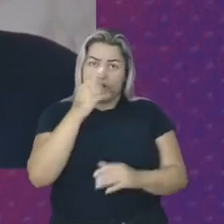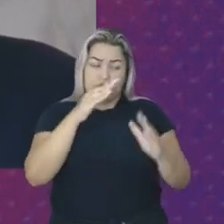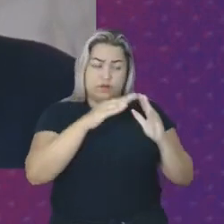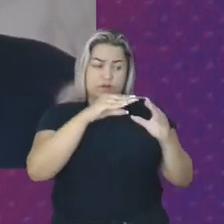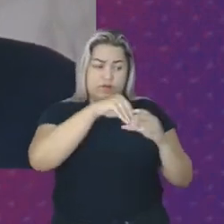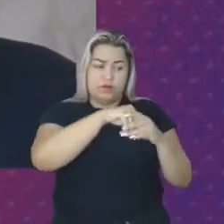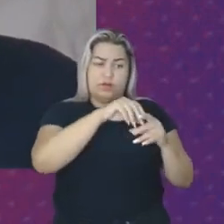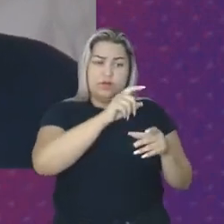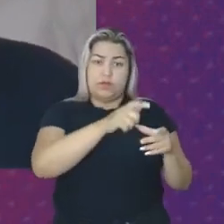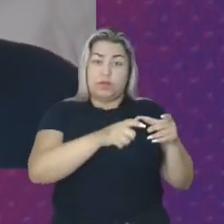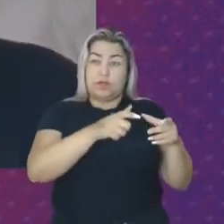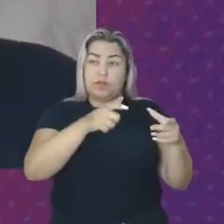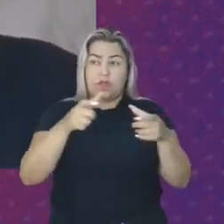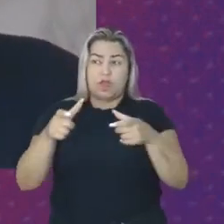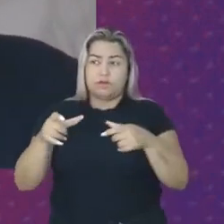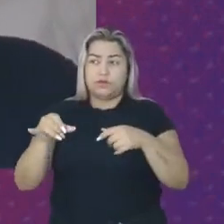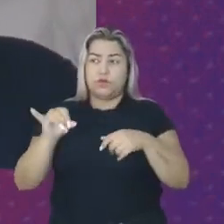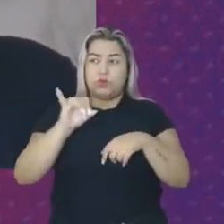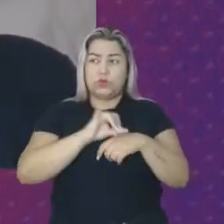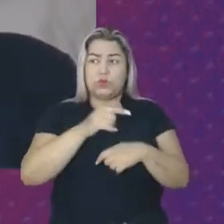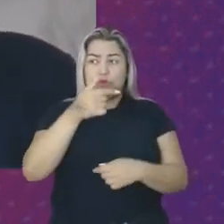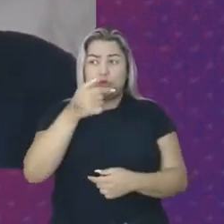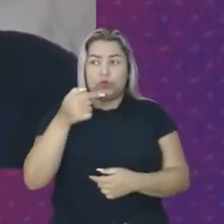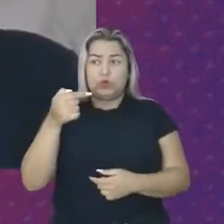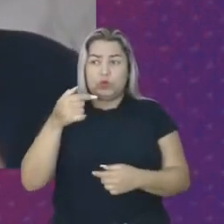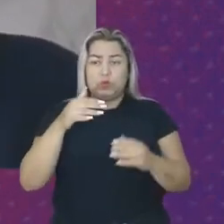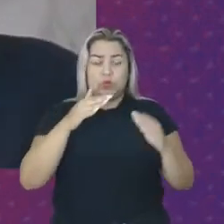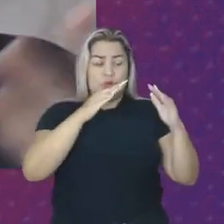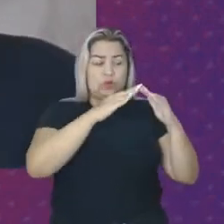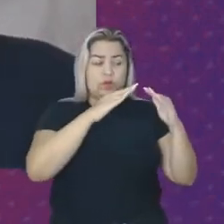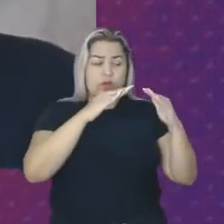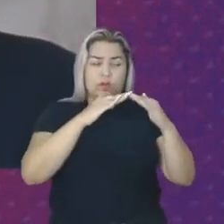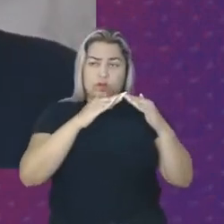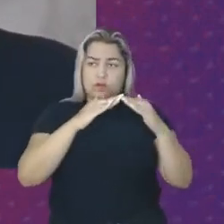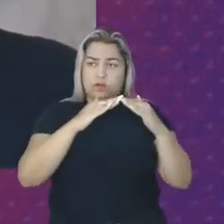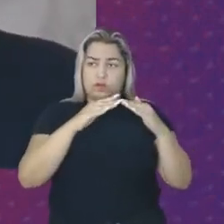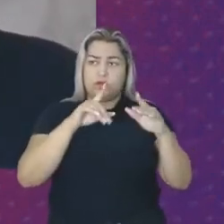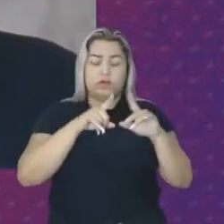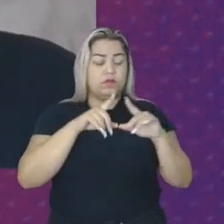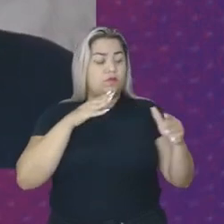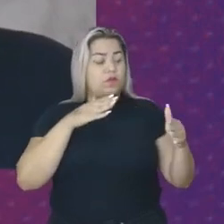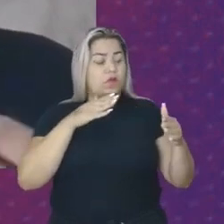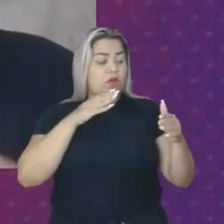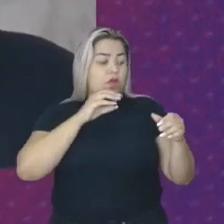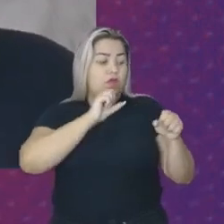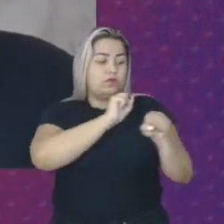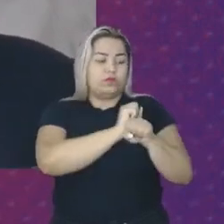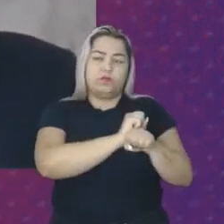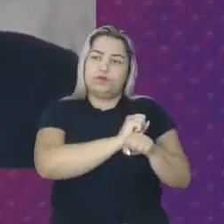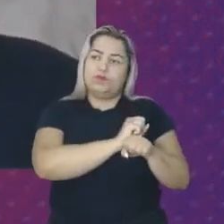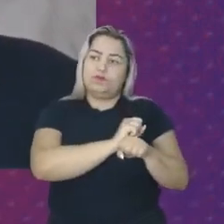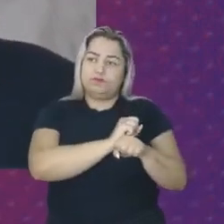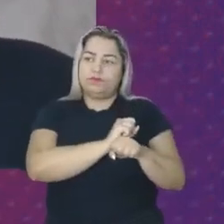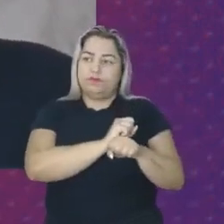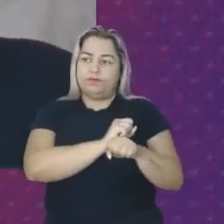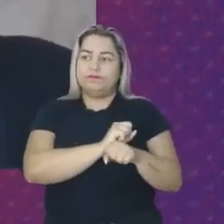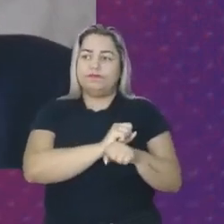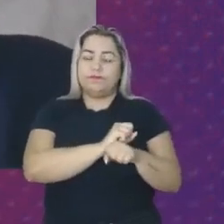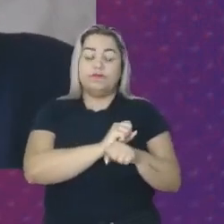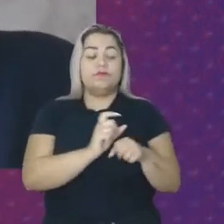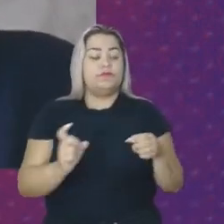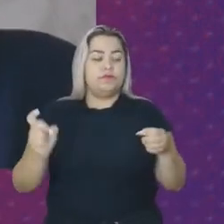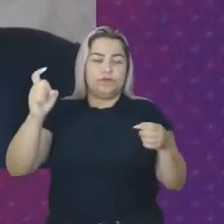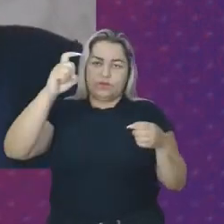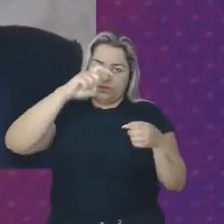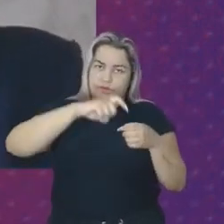cada capital, lembrando que nós só temos 7 casas hoje, devido à interrupção do programa. Então, essa